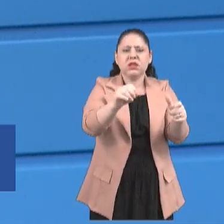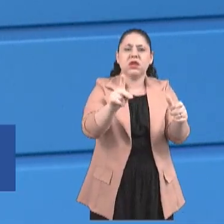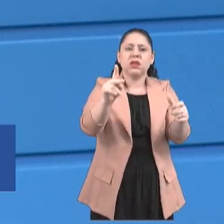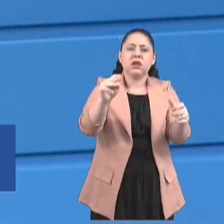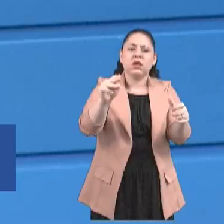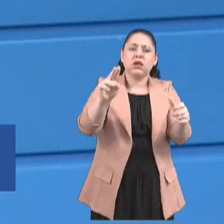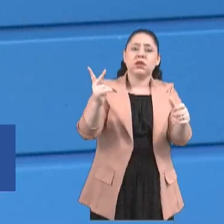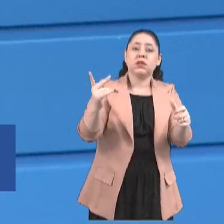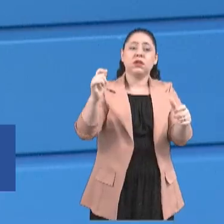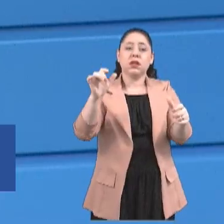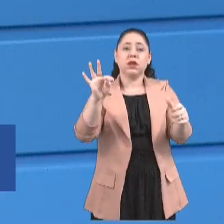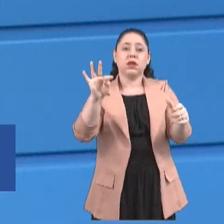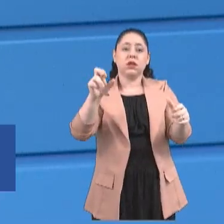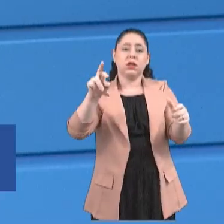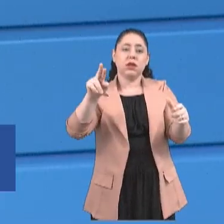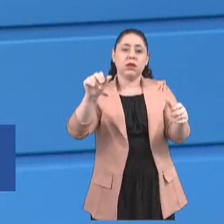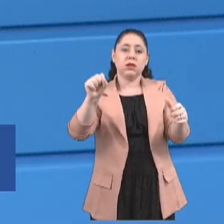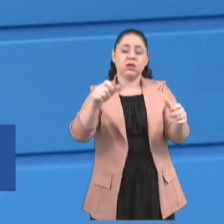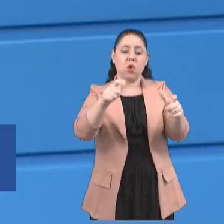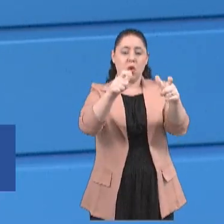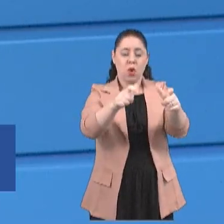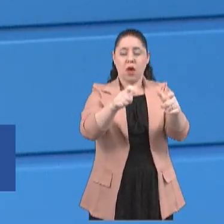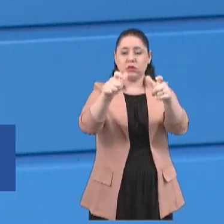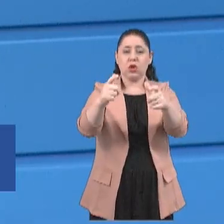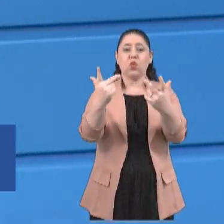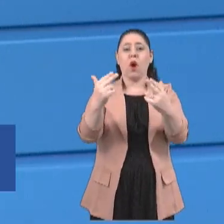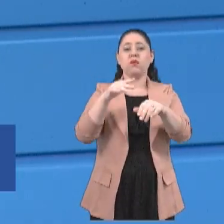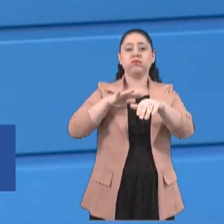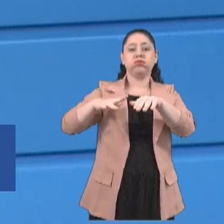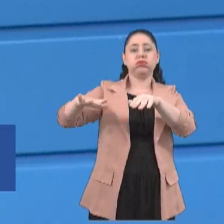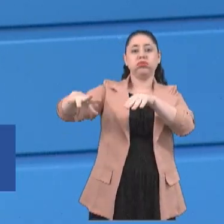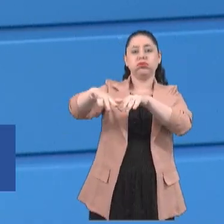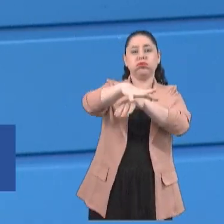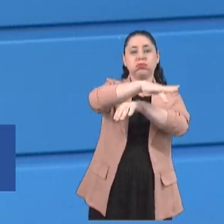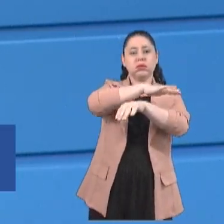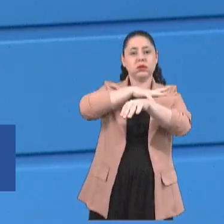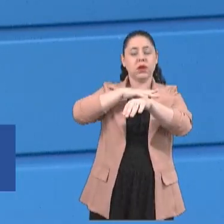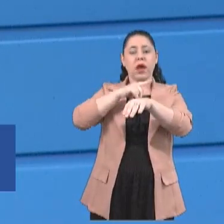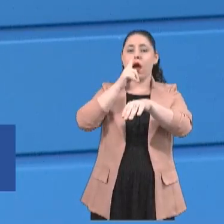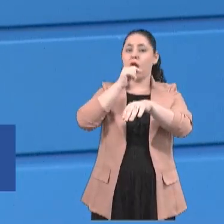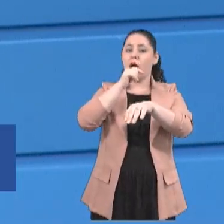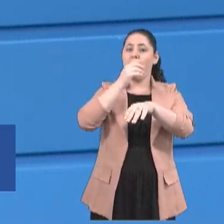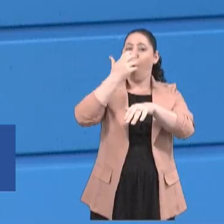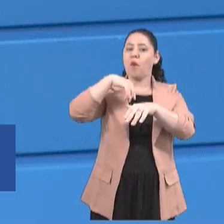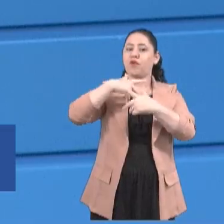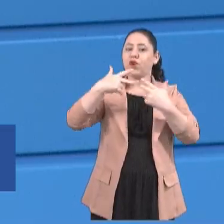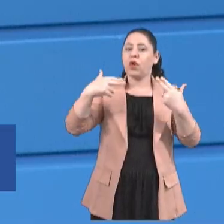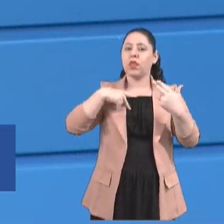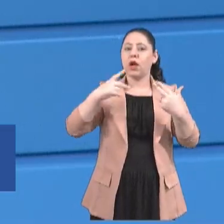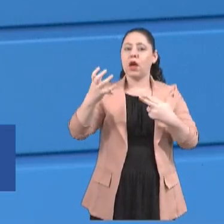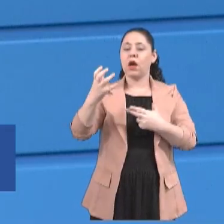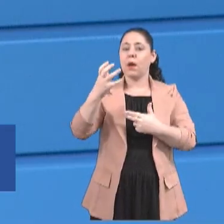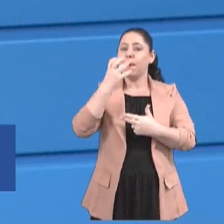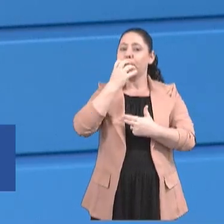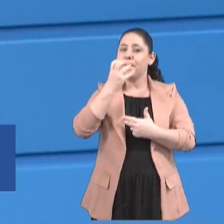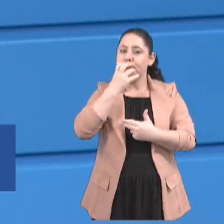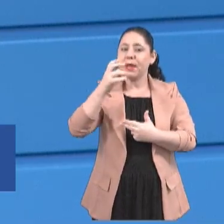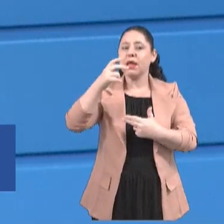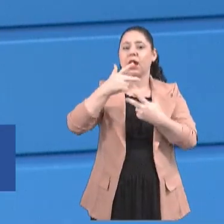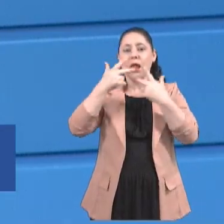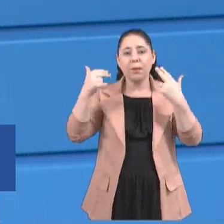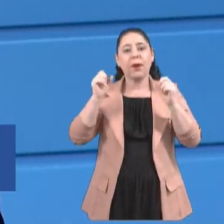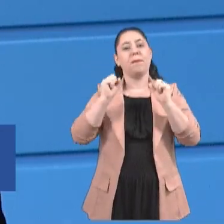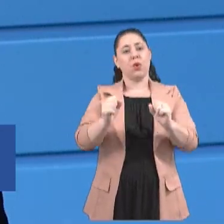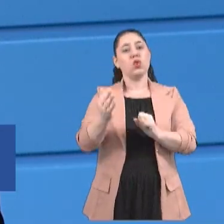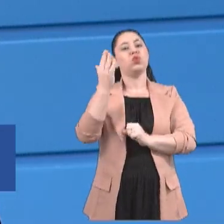50 hectares, áreas como que ilhas para plantio de árvores frutíferas, e que os animais daquela região possam